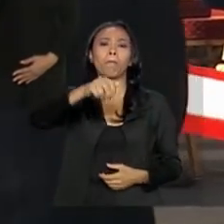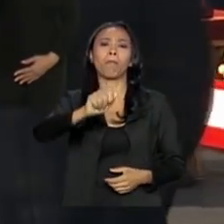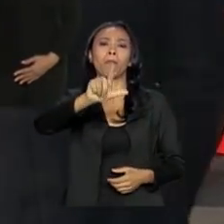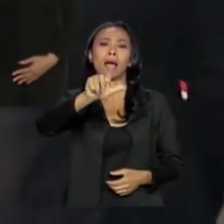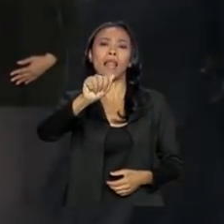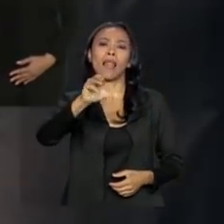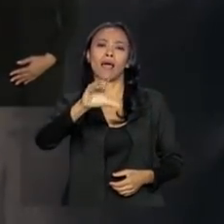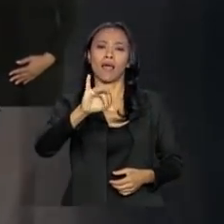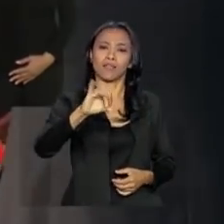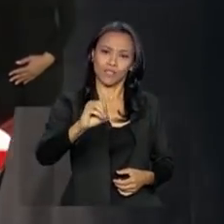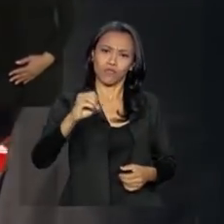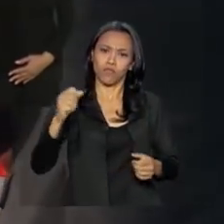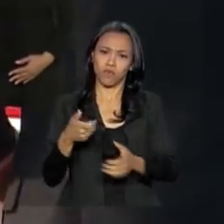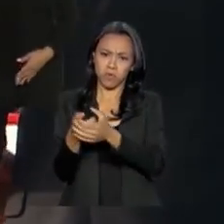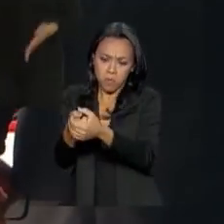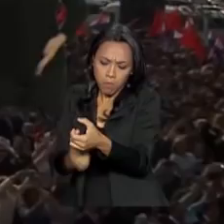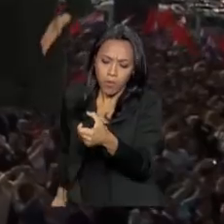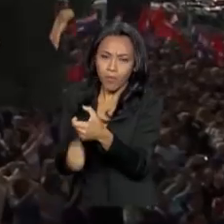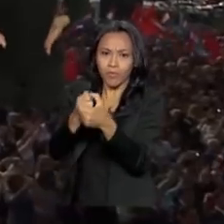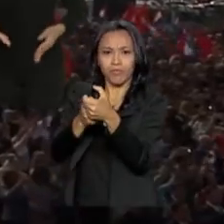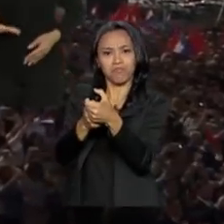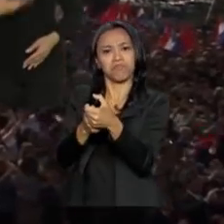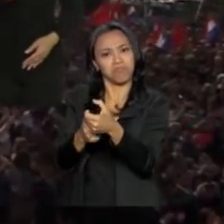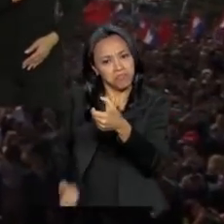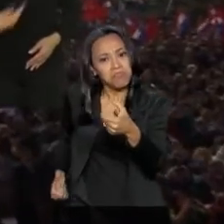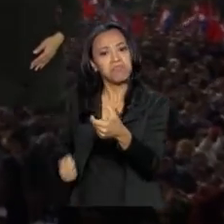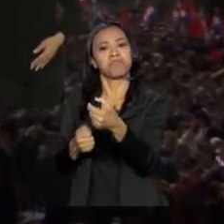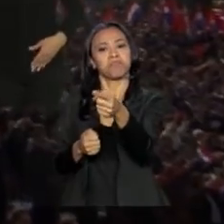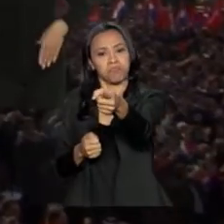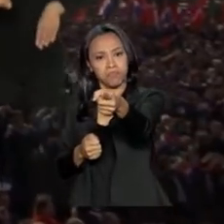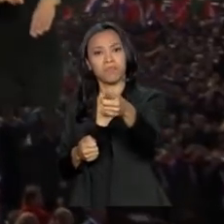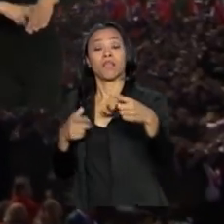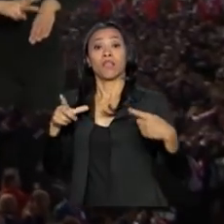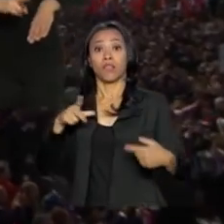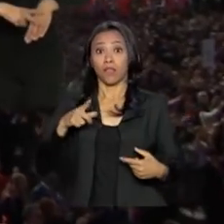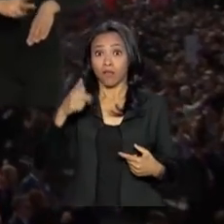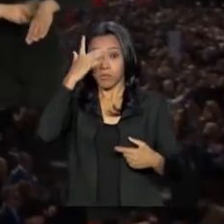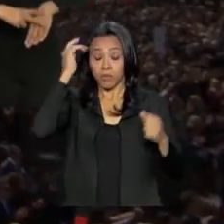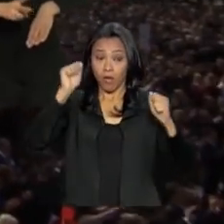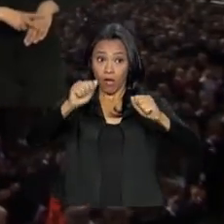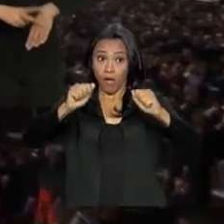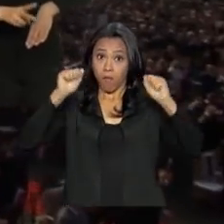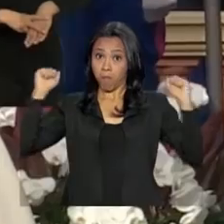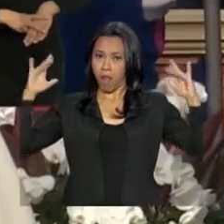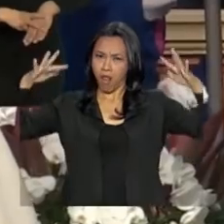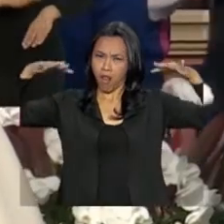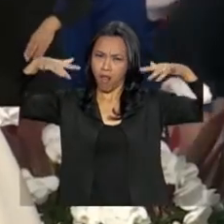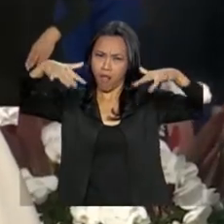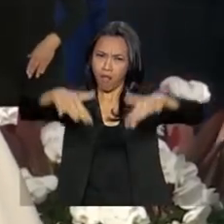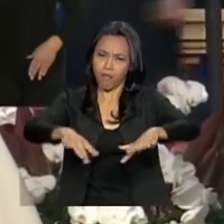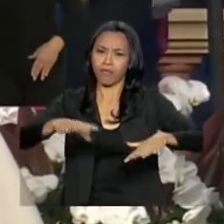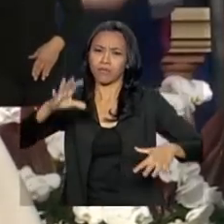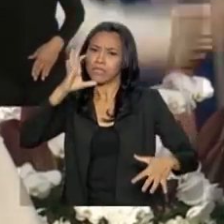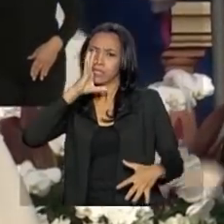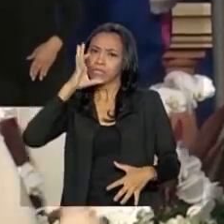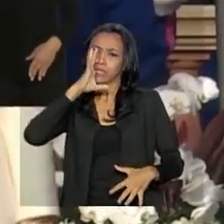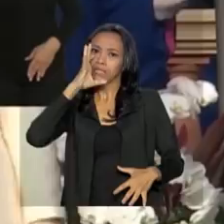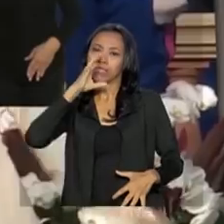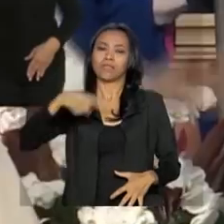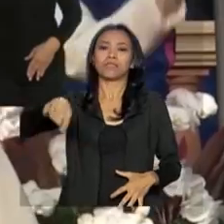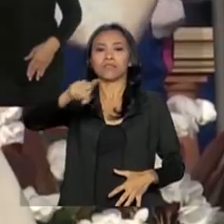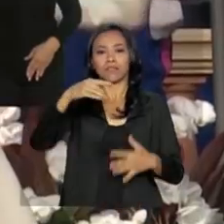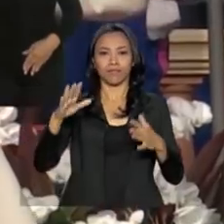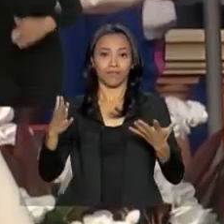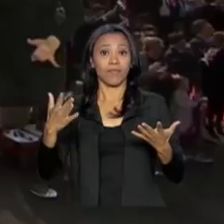marcado por uma salva de tiros de canh um grande público assistiu a posse da praça em frente ao